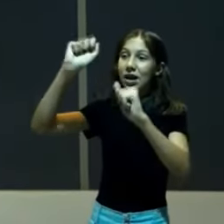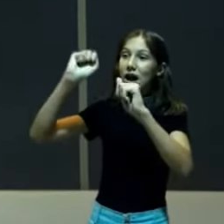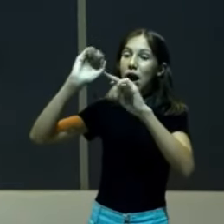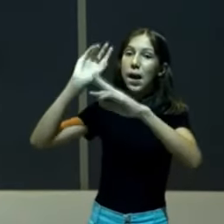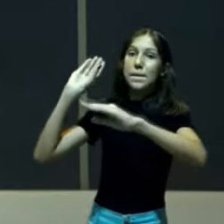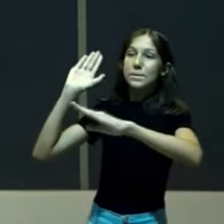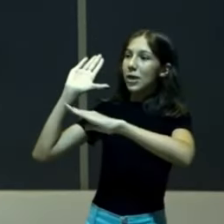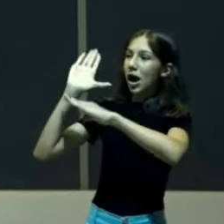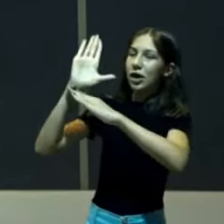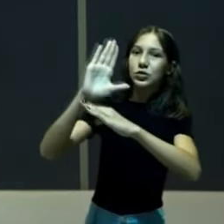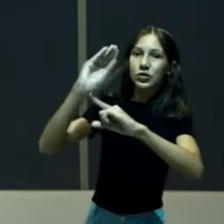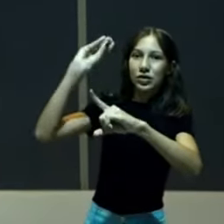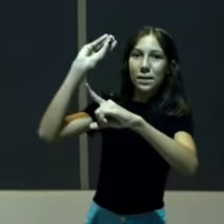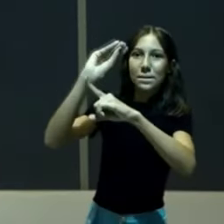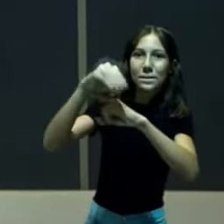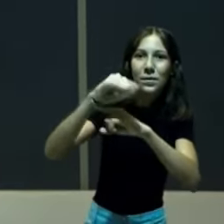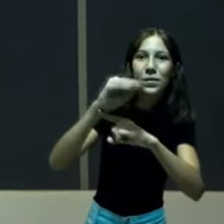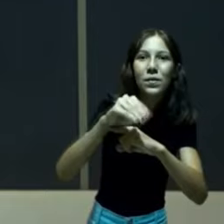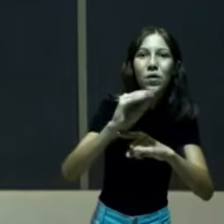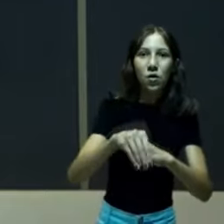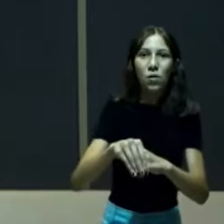terra, ele incomoda um,